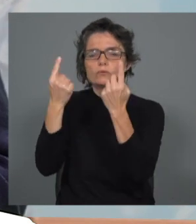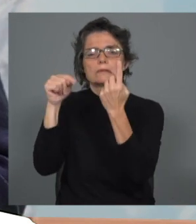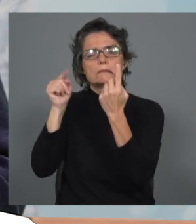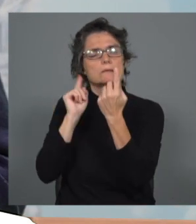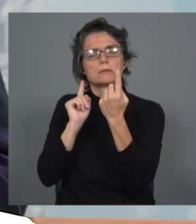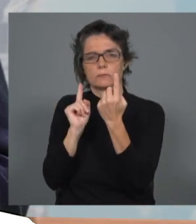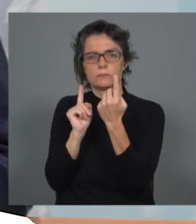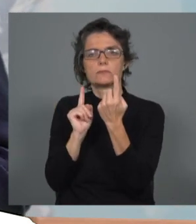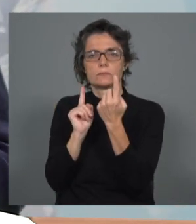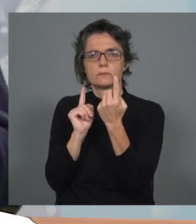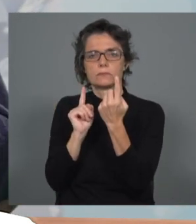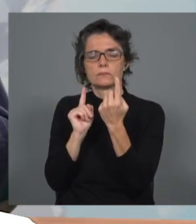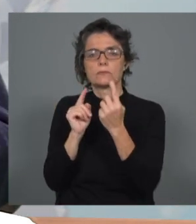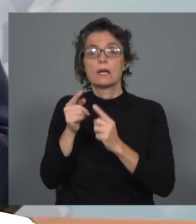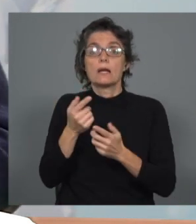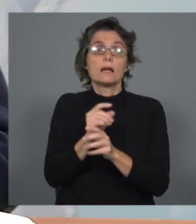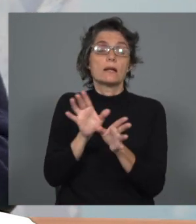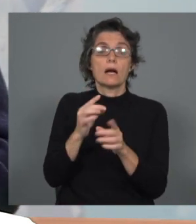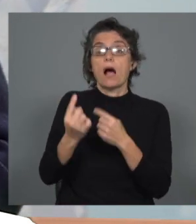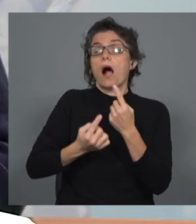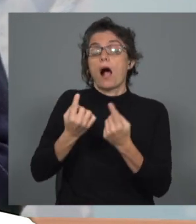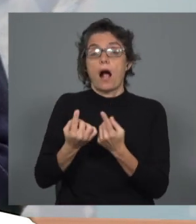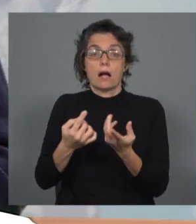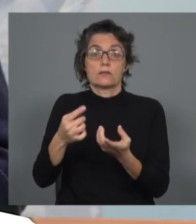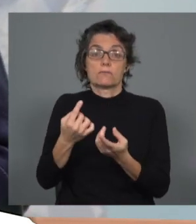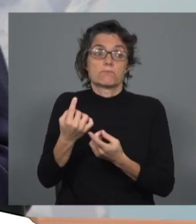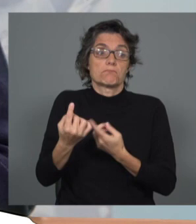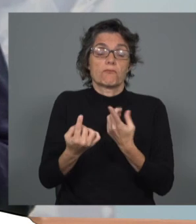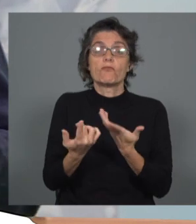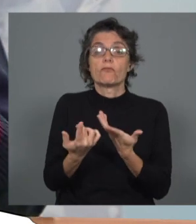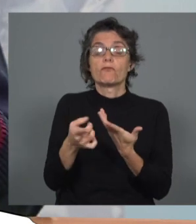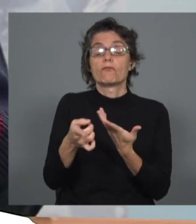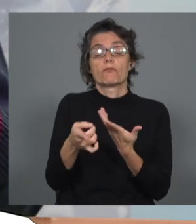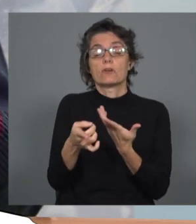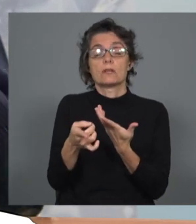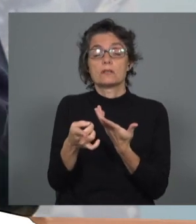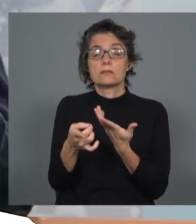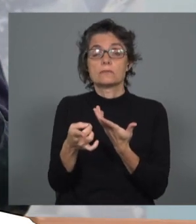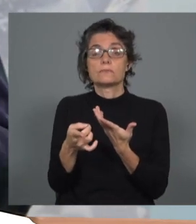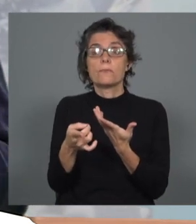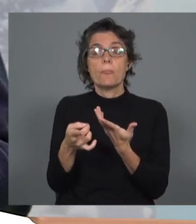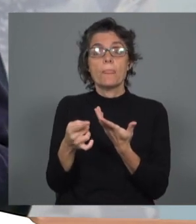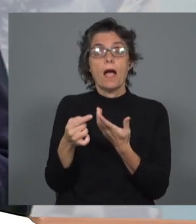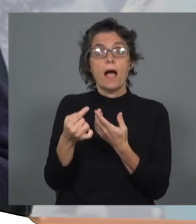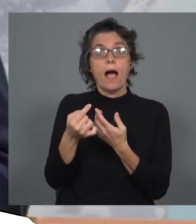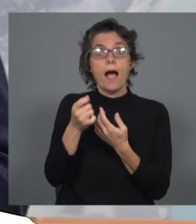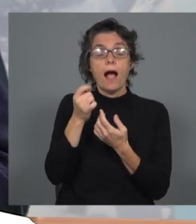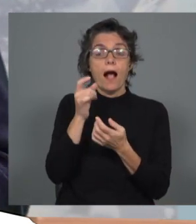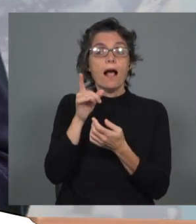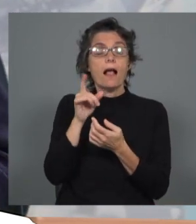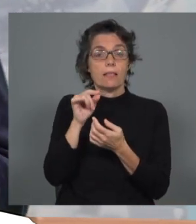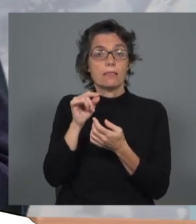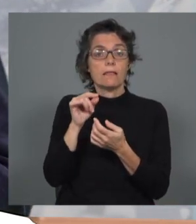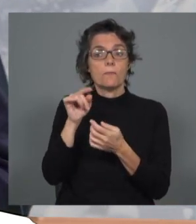extremamente importante e que depois, em alguns casos, leva à afirmação, mas leva à